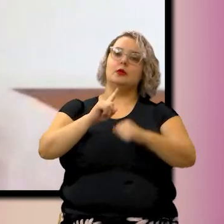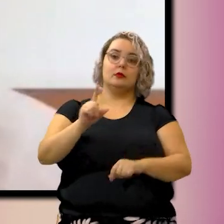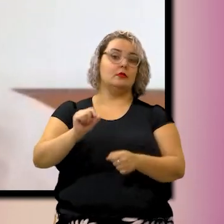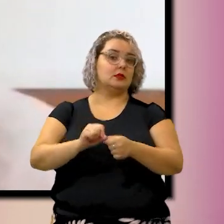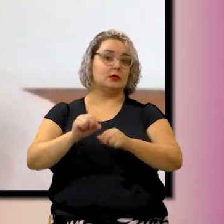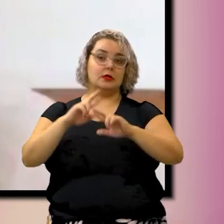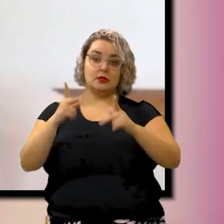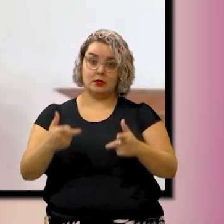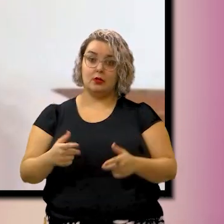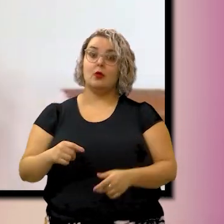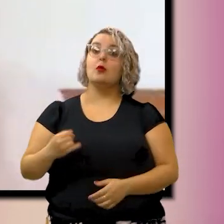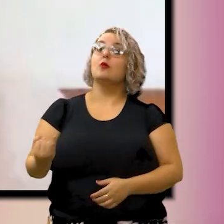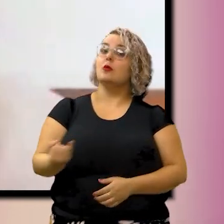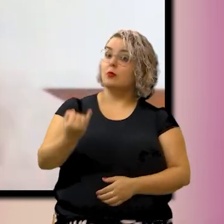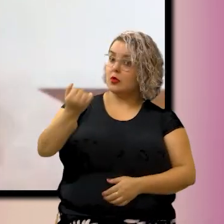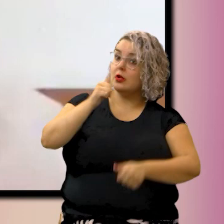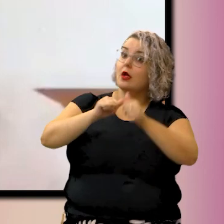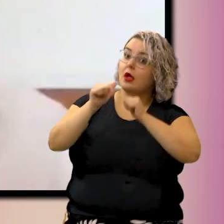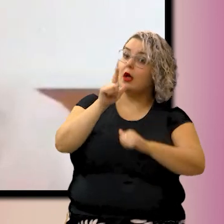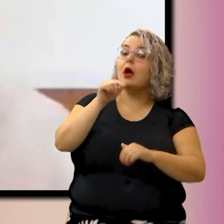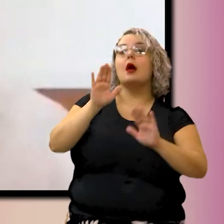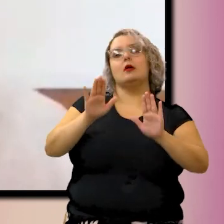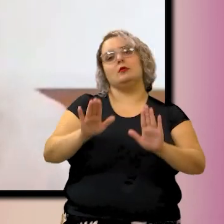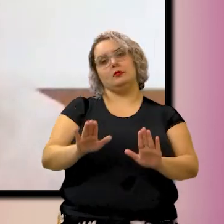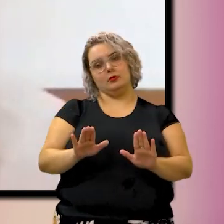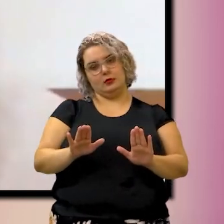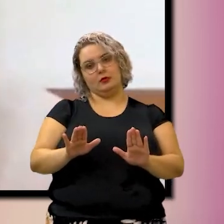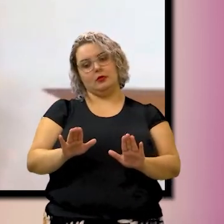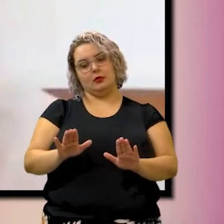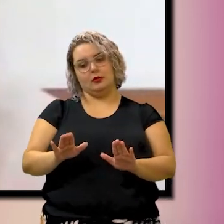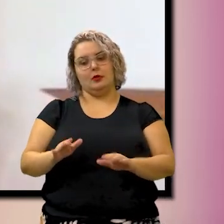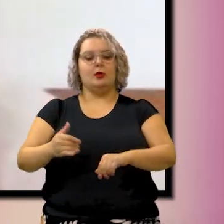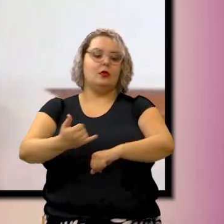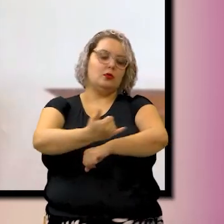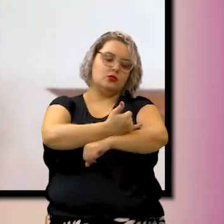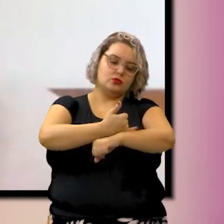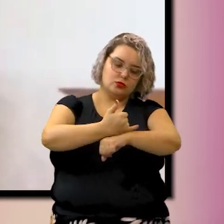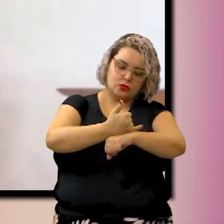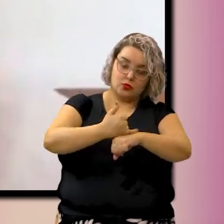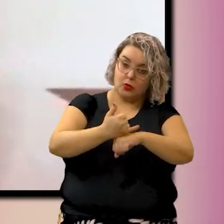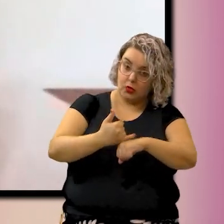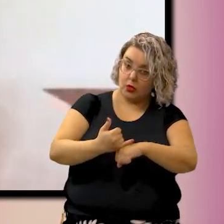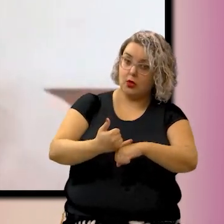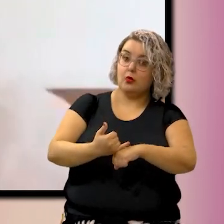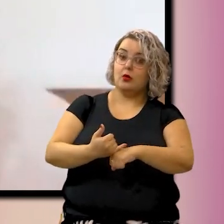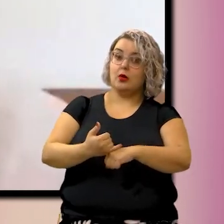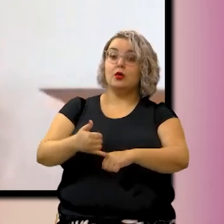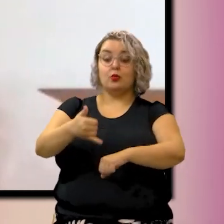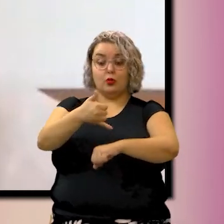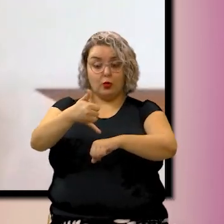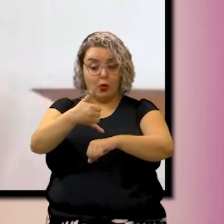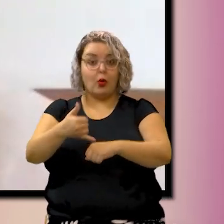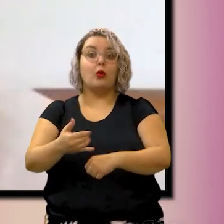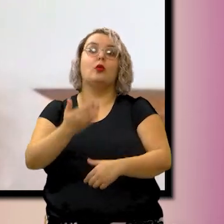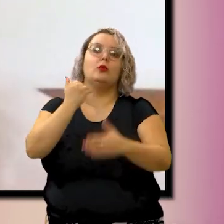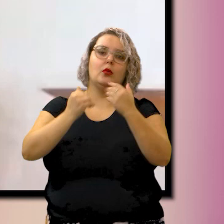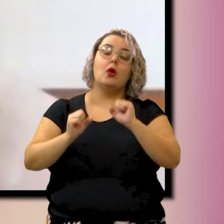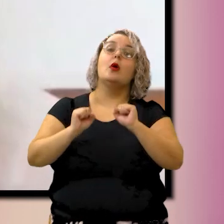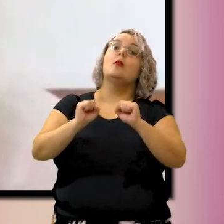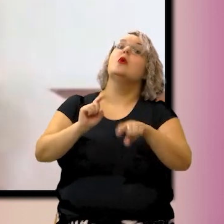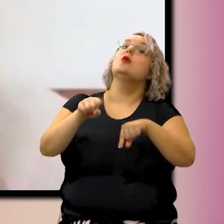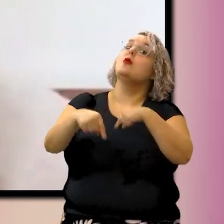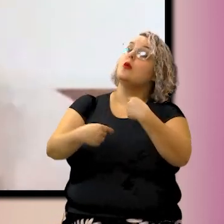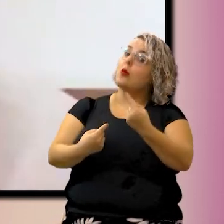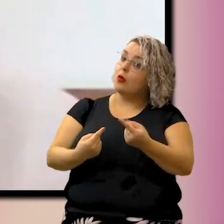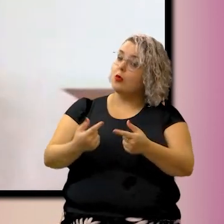não vai fazer diferença. O importante é você se manter hidratado. Agora, o colesterol, a gordura da alimentação,